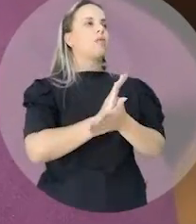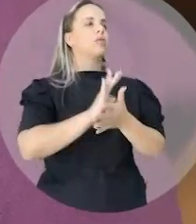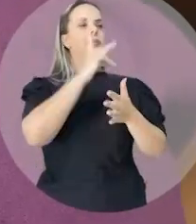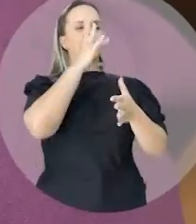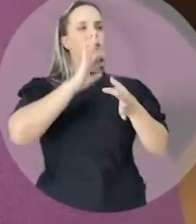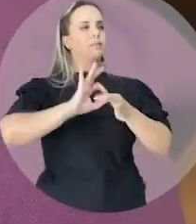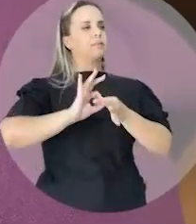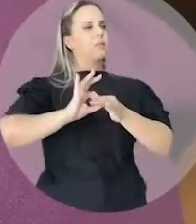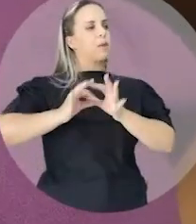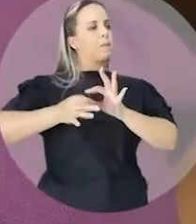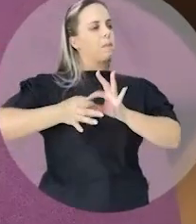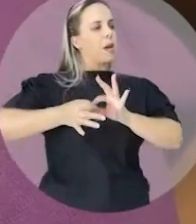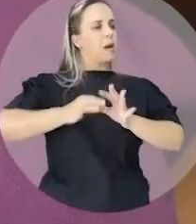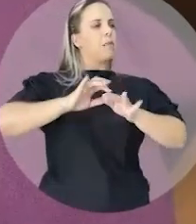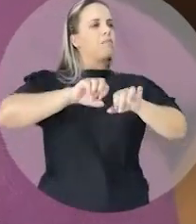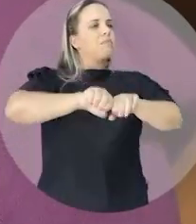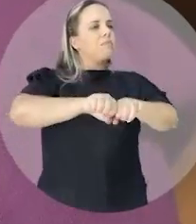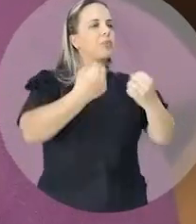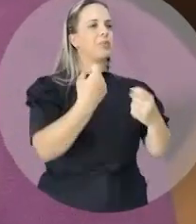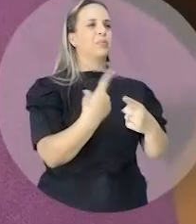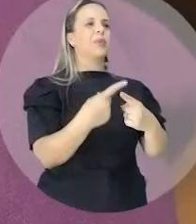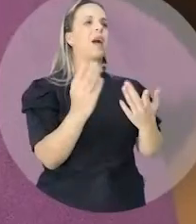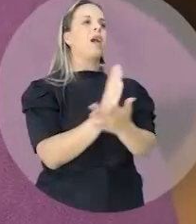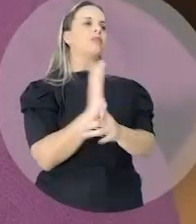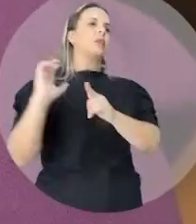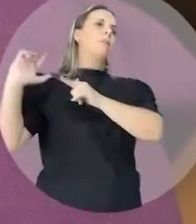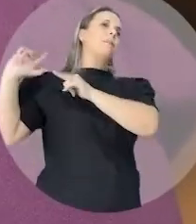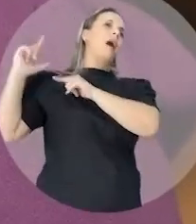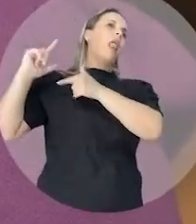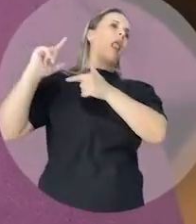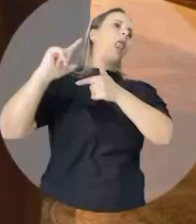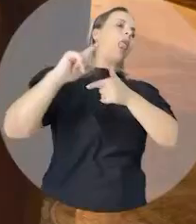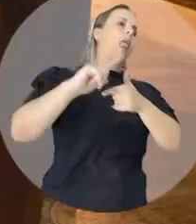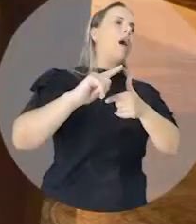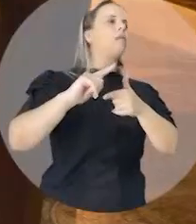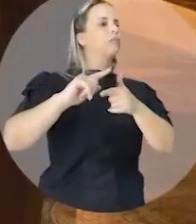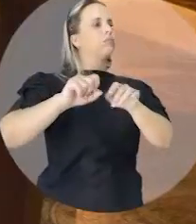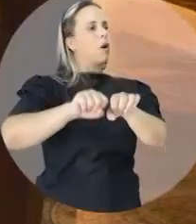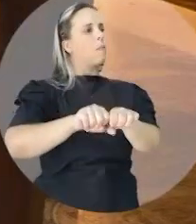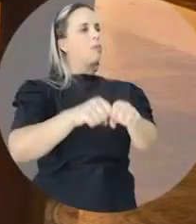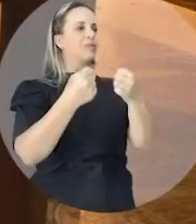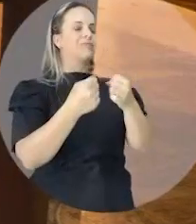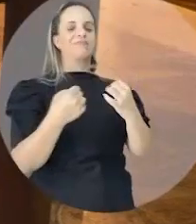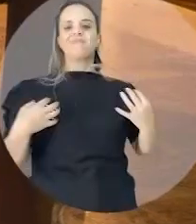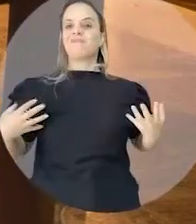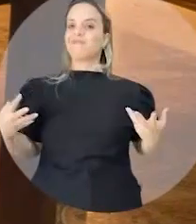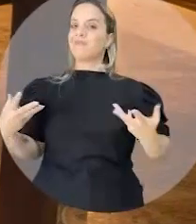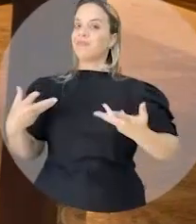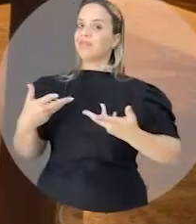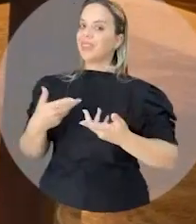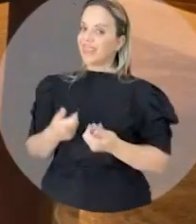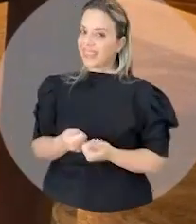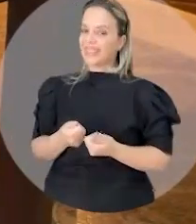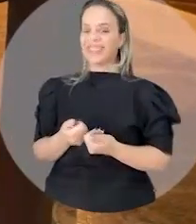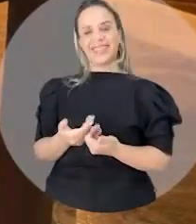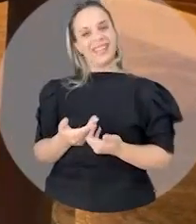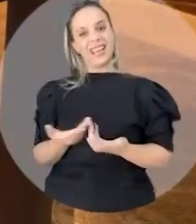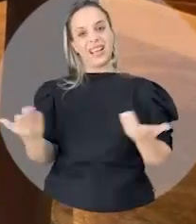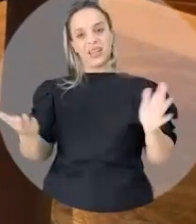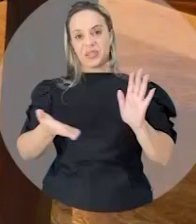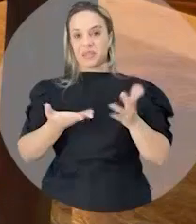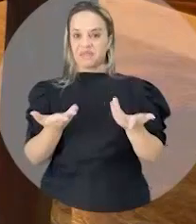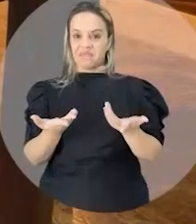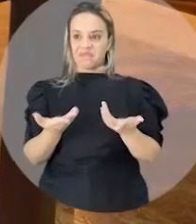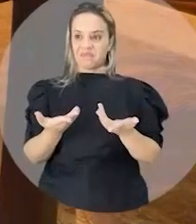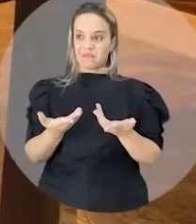correntes e uma estrutura que está posta aí pra gente há muito tempo. Maravilha, mulheres. Eu queria propor,